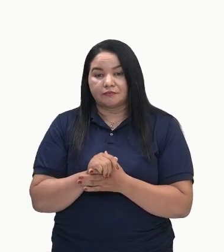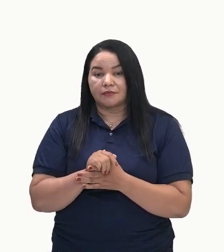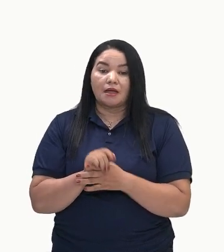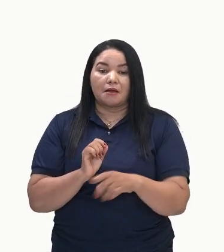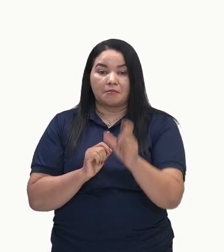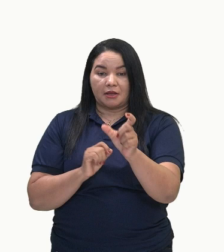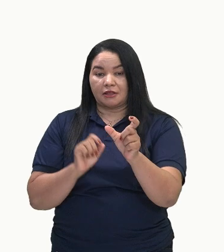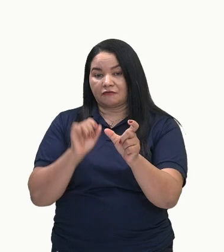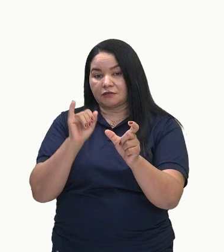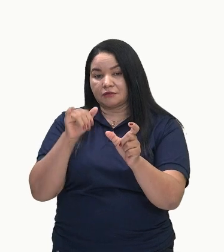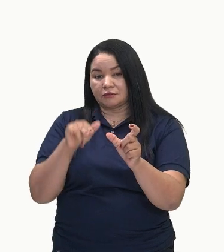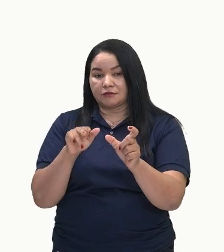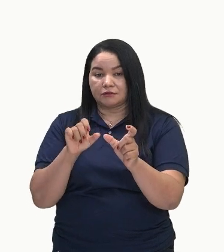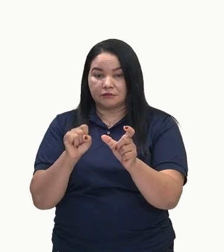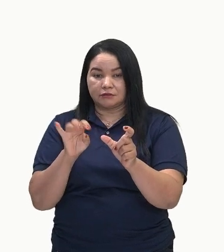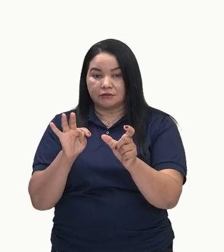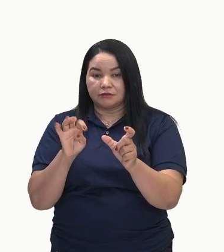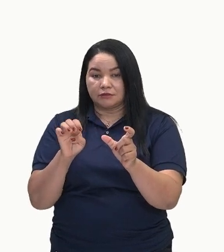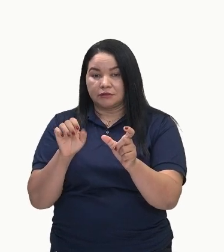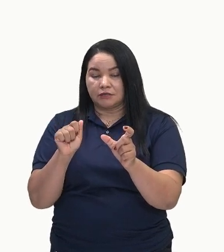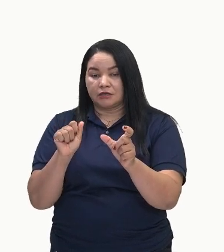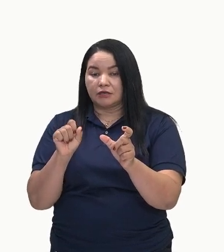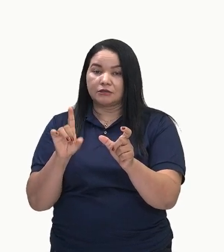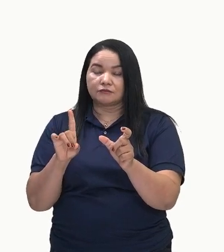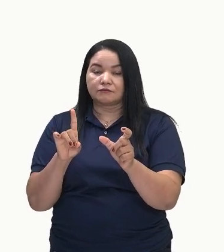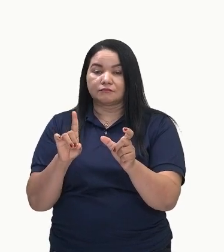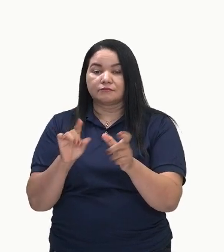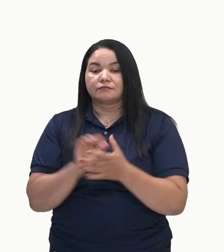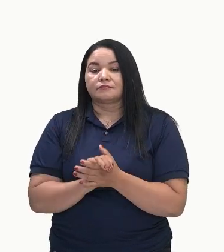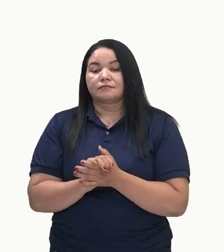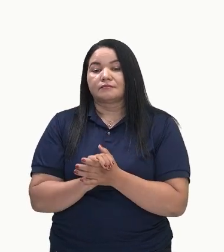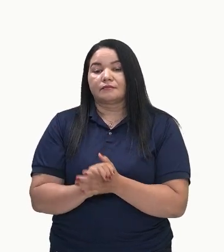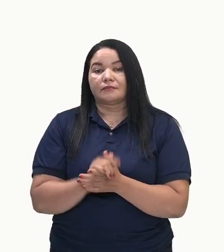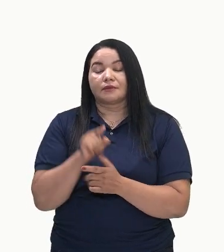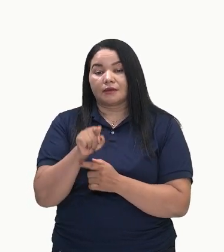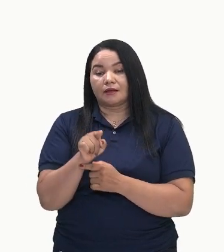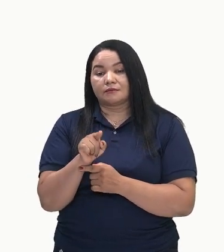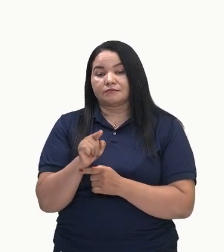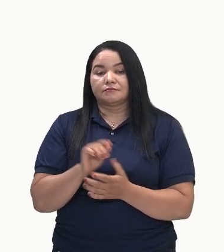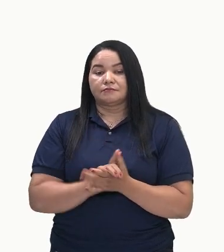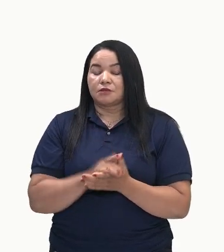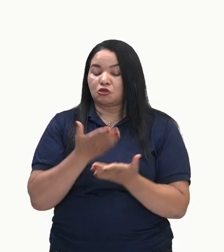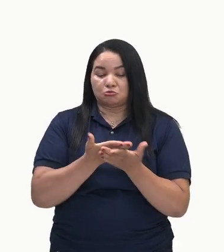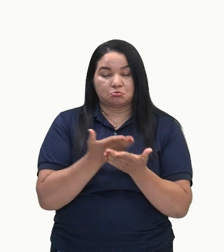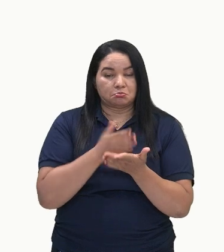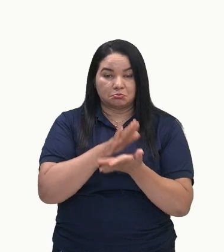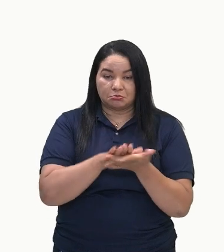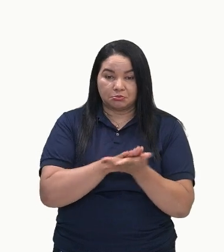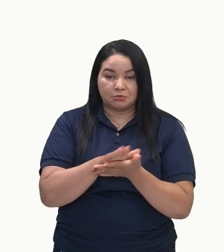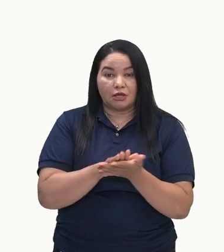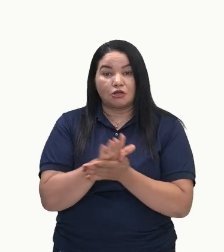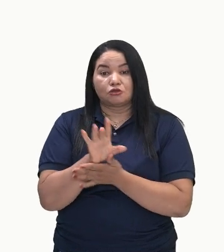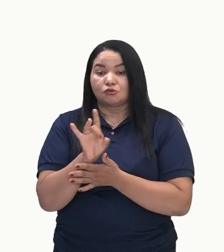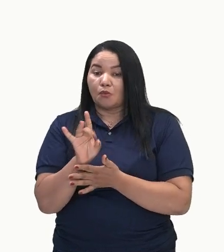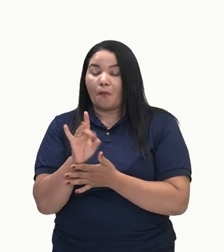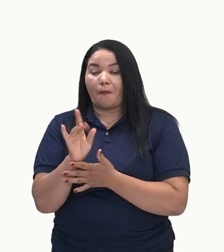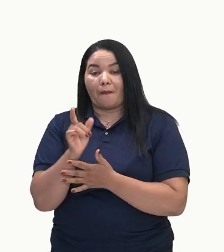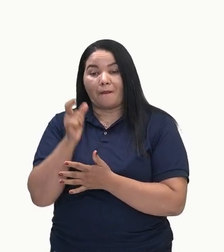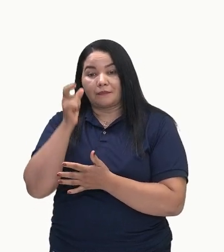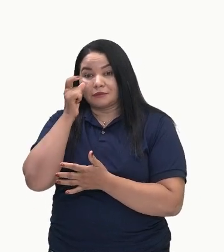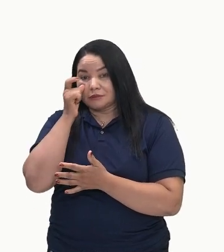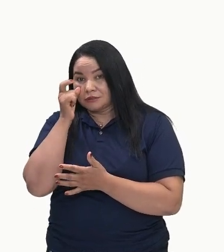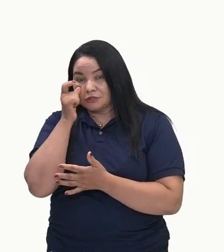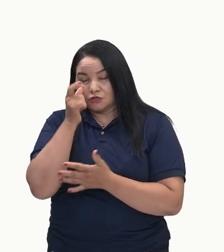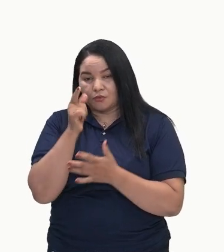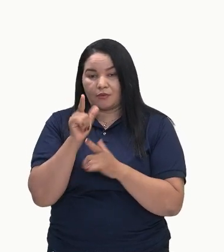principal em vez disso, né? Em vez disso, he watched TV. Ele não estudou. Em vez disso, ele assistiu TV.